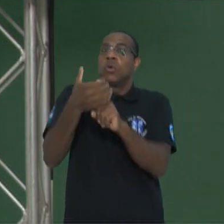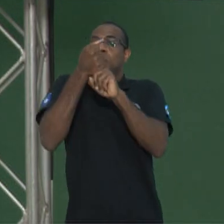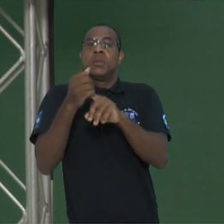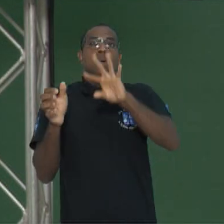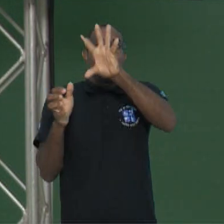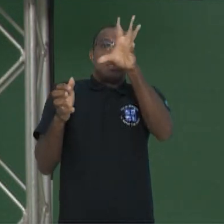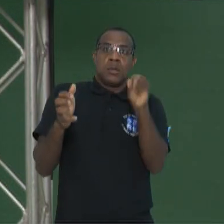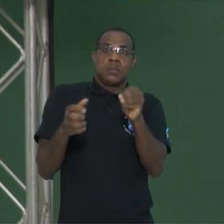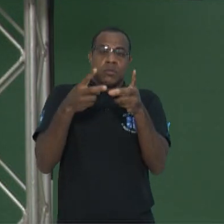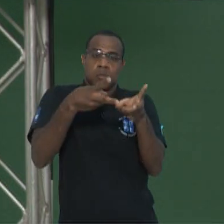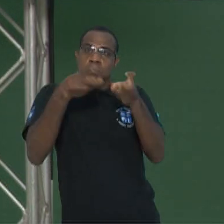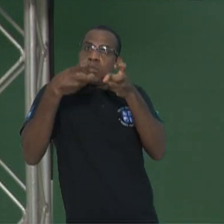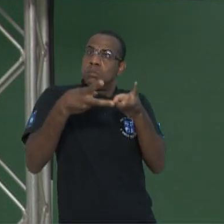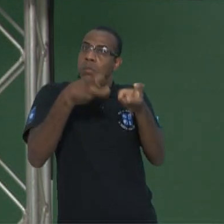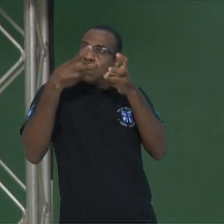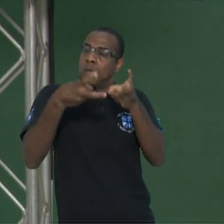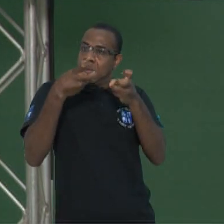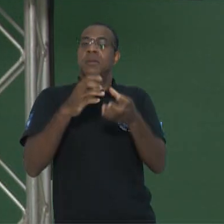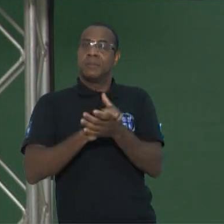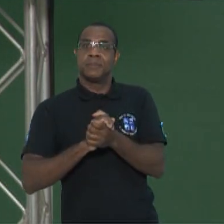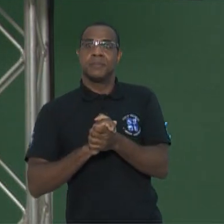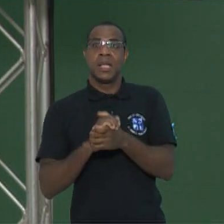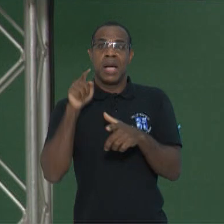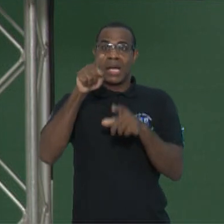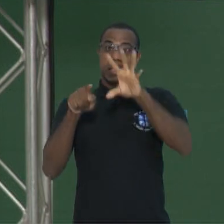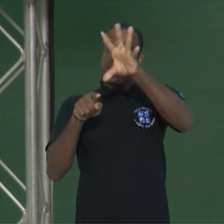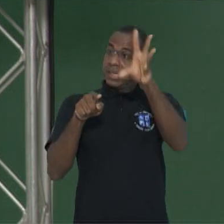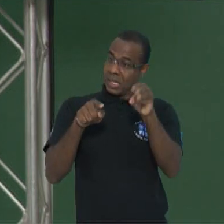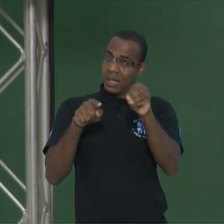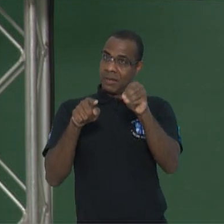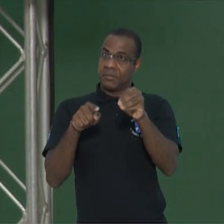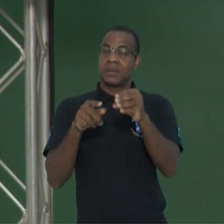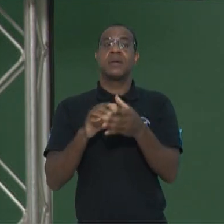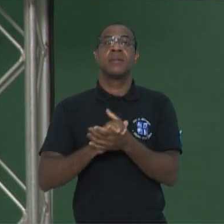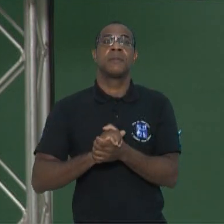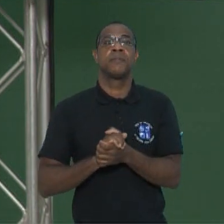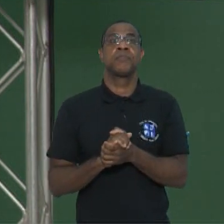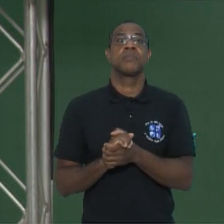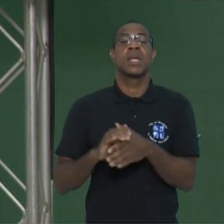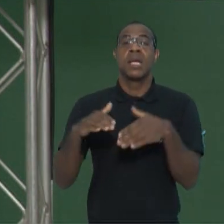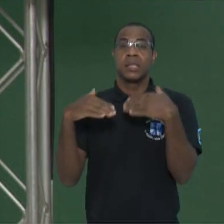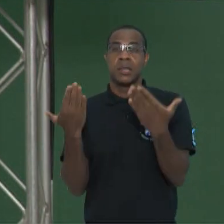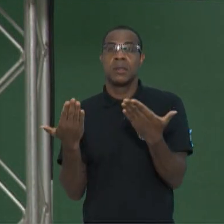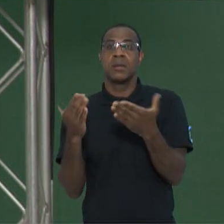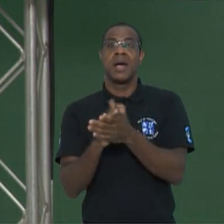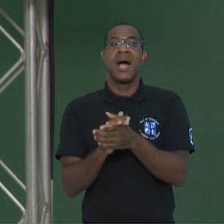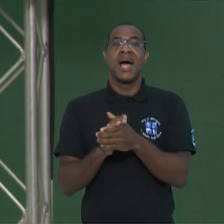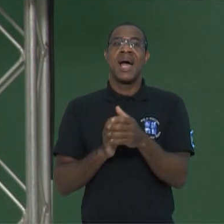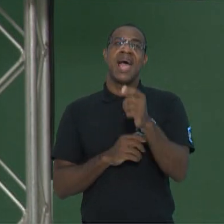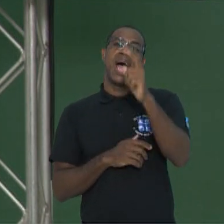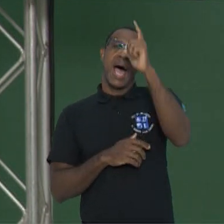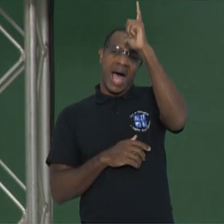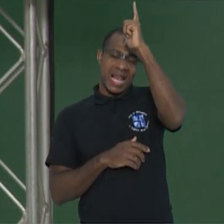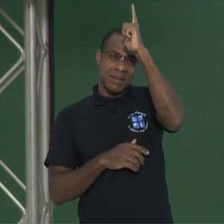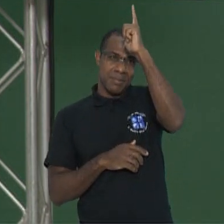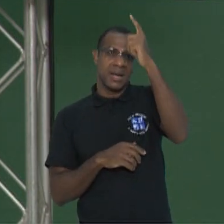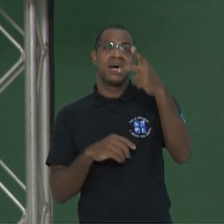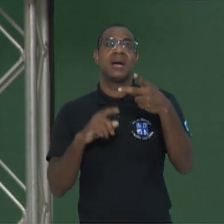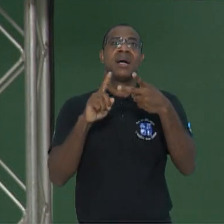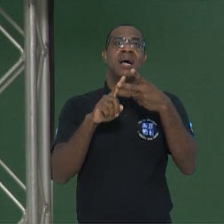continente, de exploração do continente africano, né? Então, nós vamos ter ali partes da Alemanha,